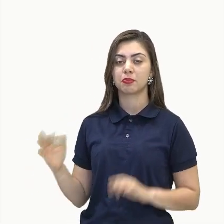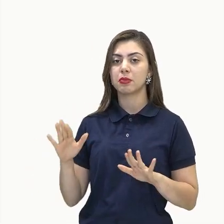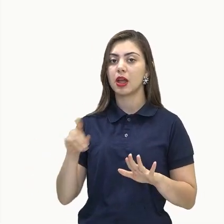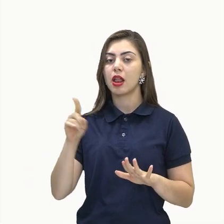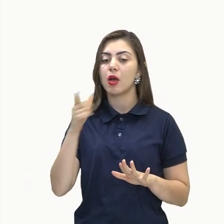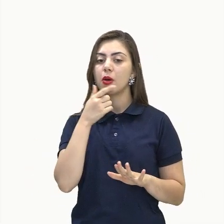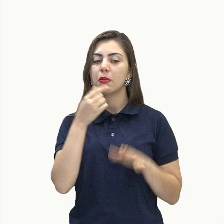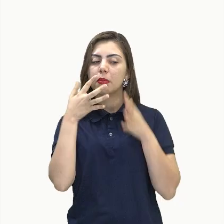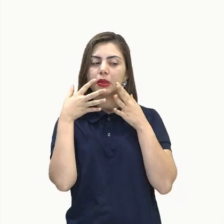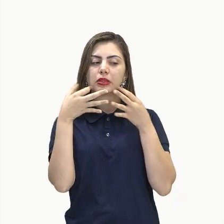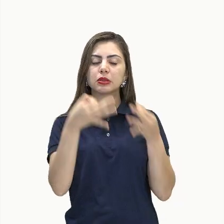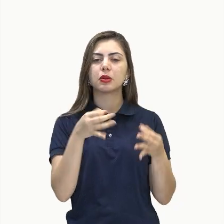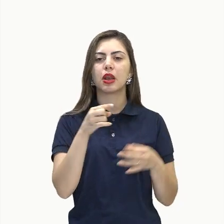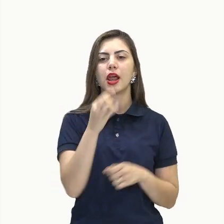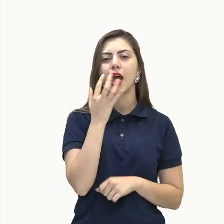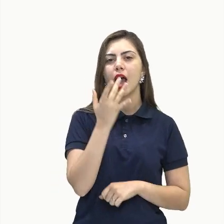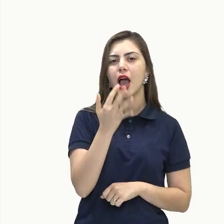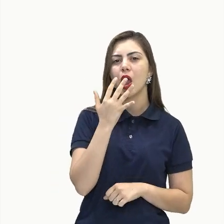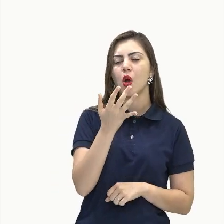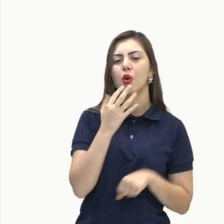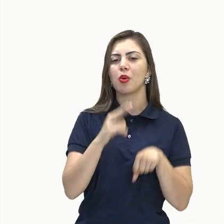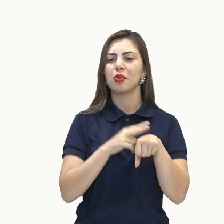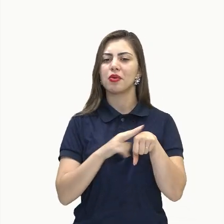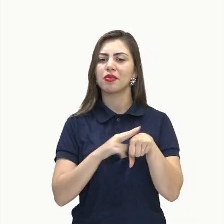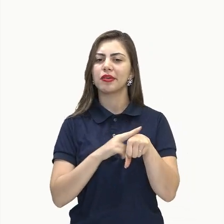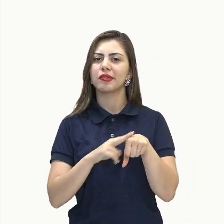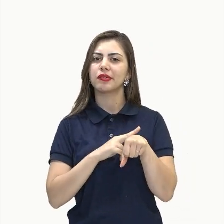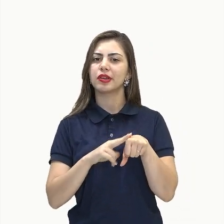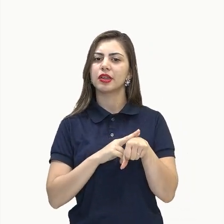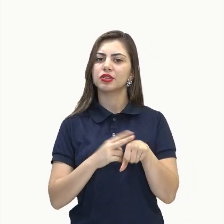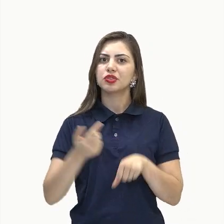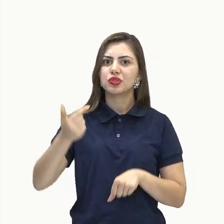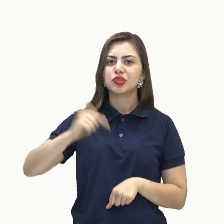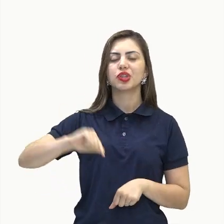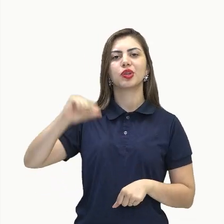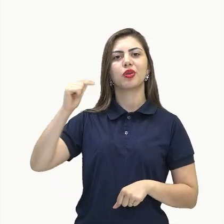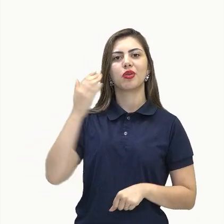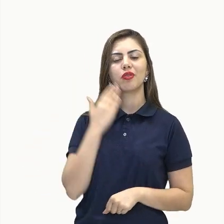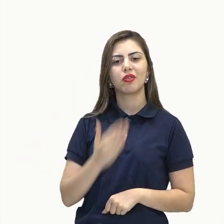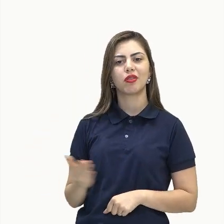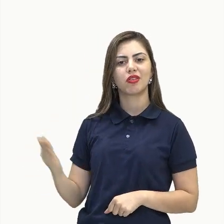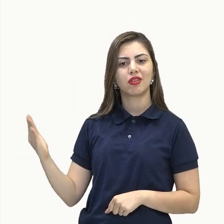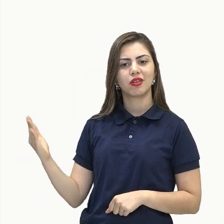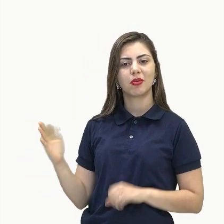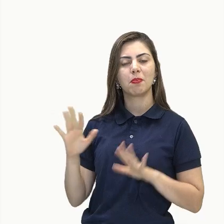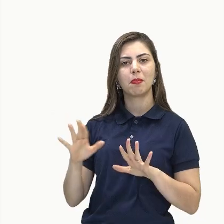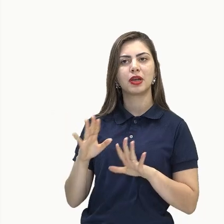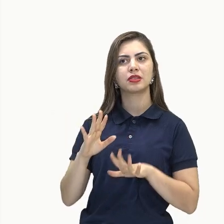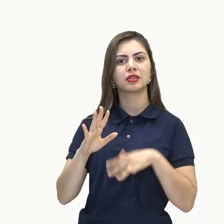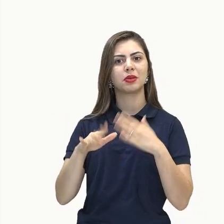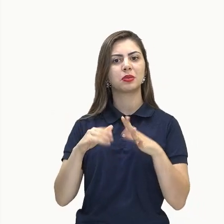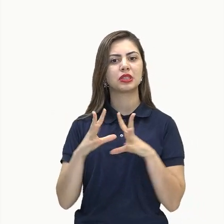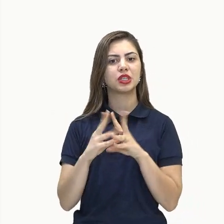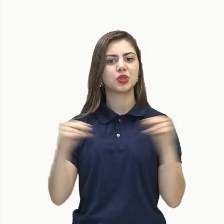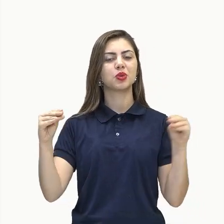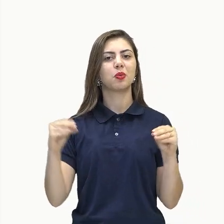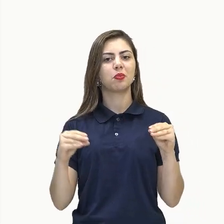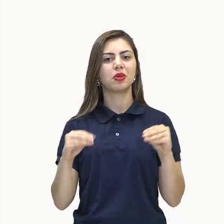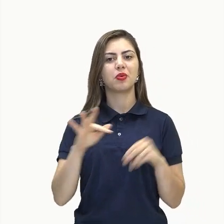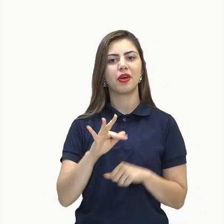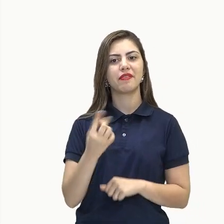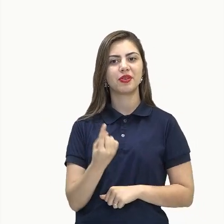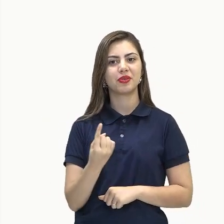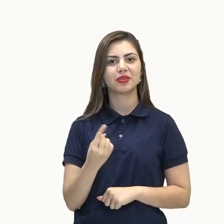o caráter da coloração verde tinha reaparecido após ele ter sumido na geração